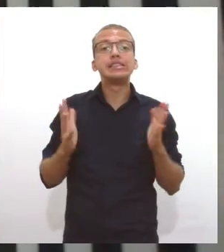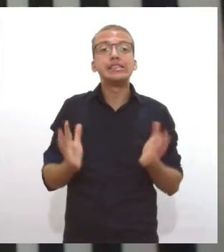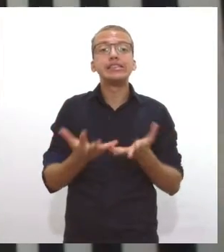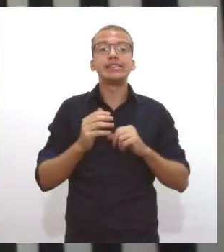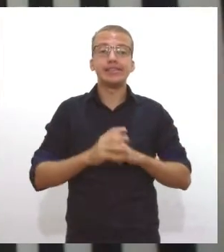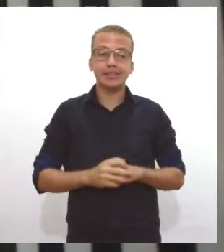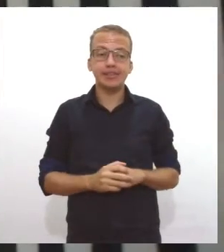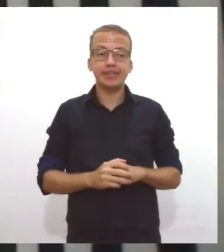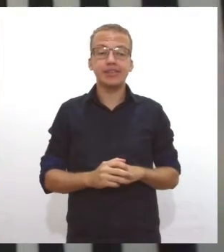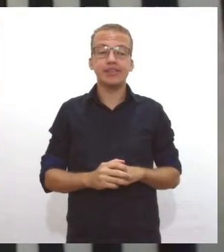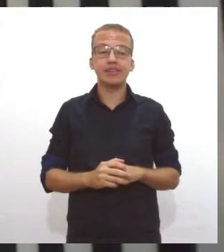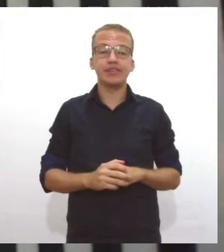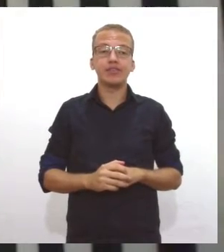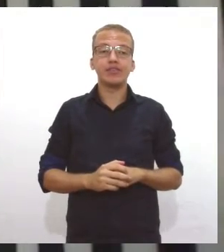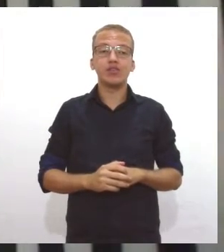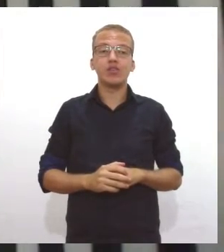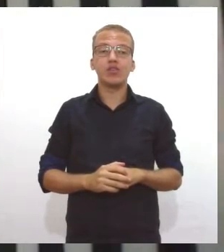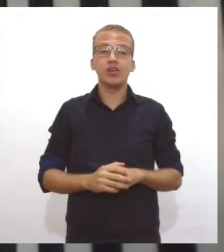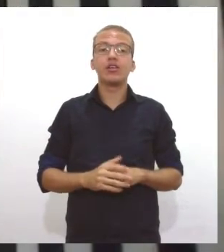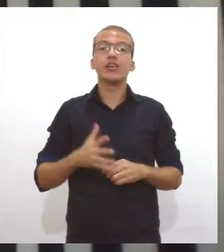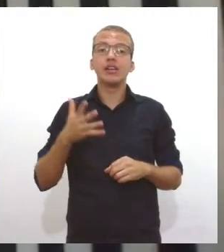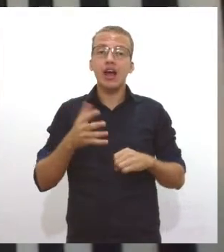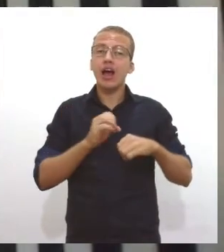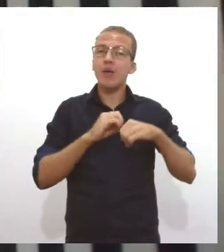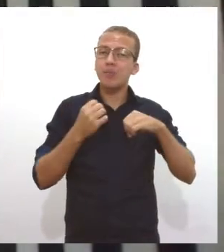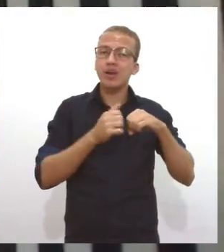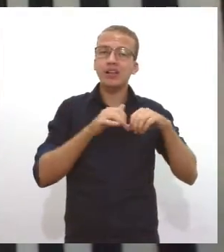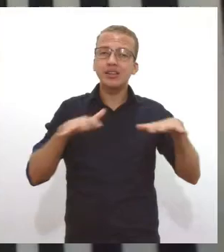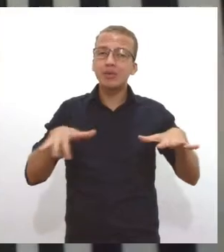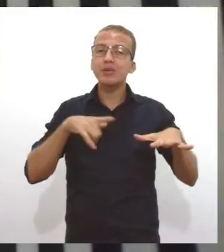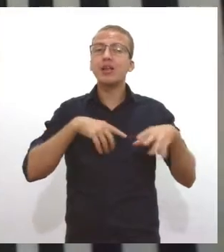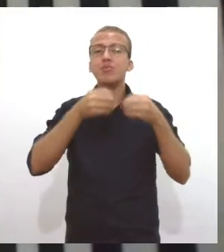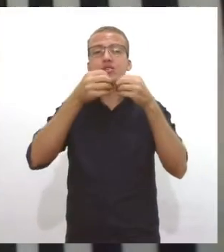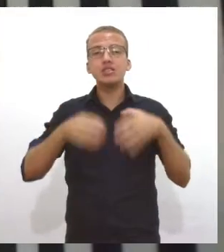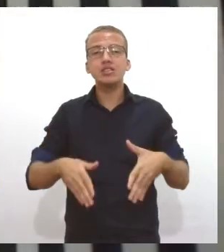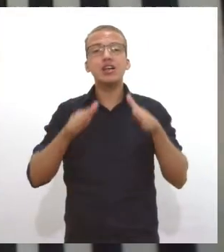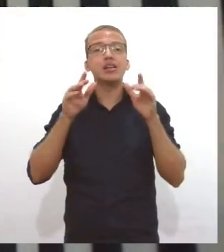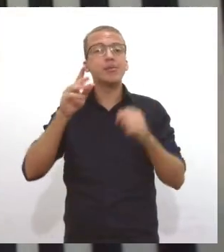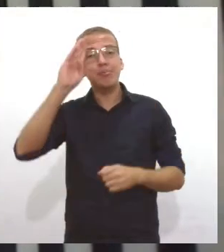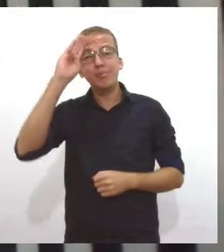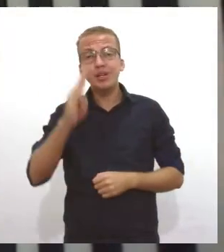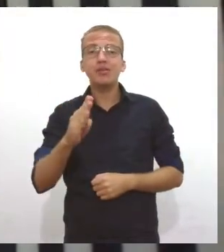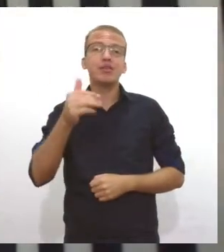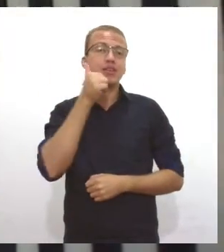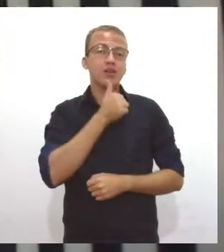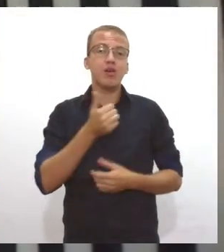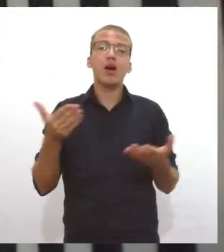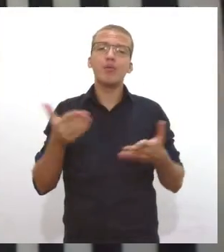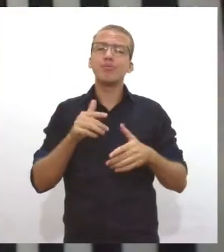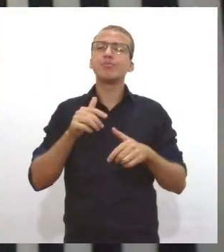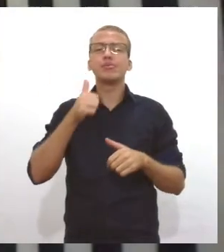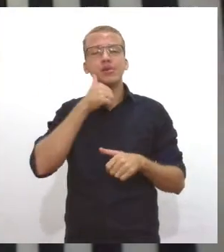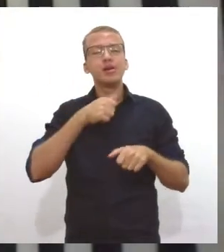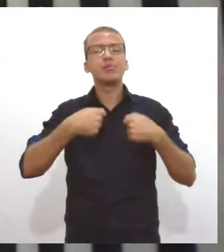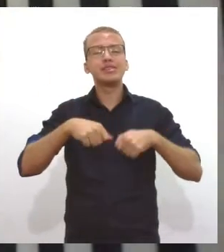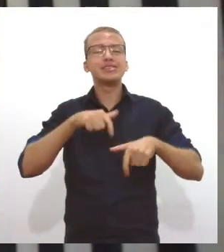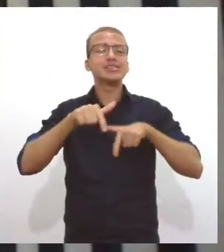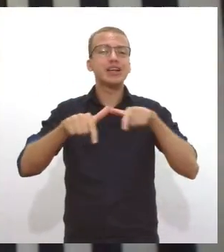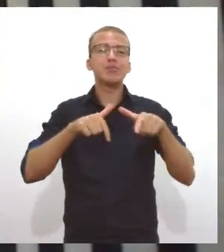pura para as mulheres a vida das mulheres é dura também por é uma tripla jornada de trabalho ela está no trabalho durante